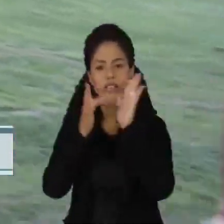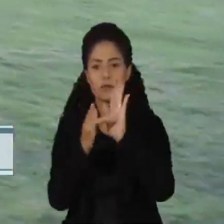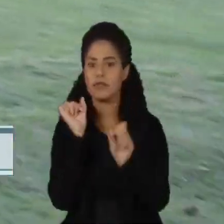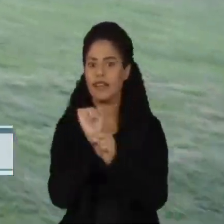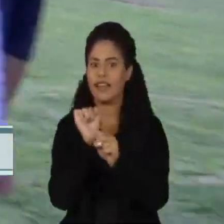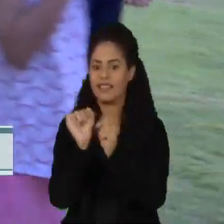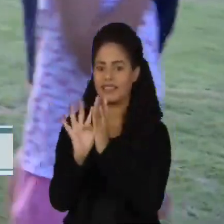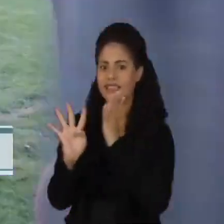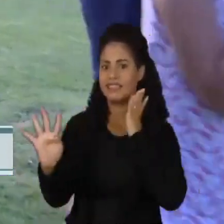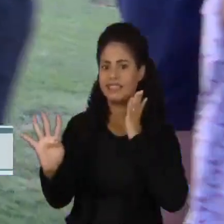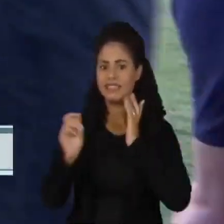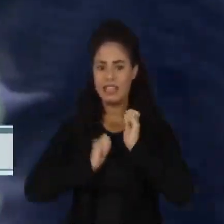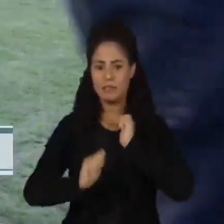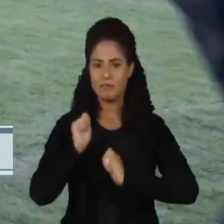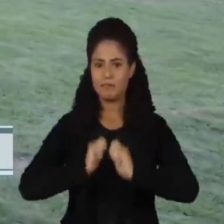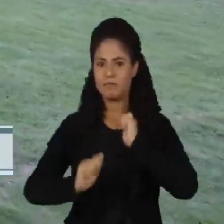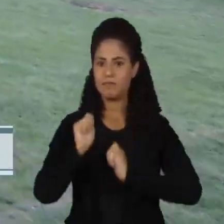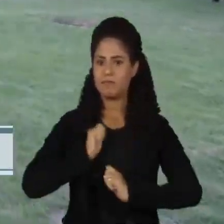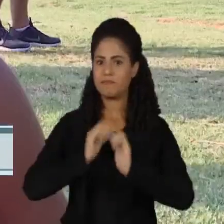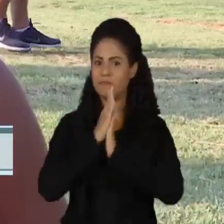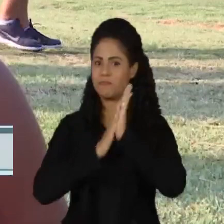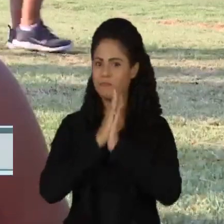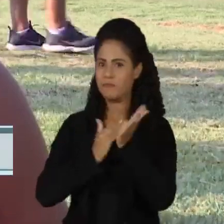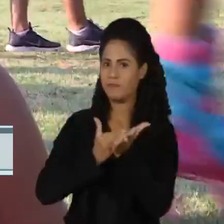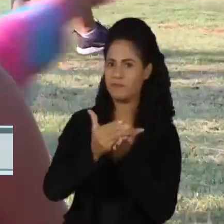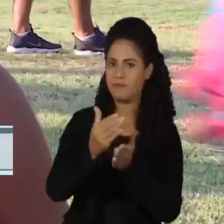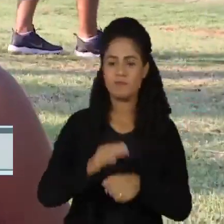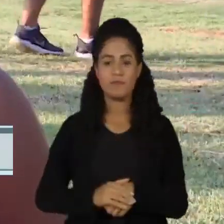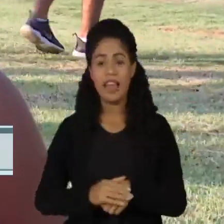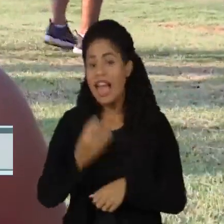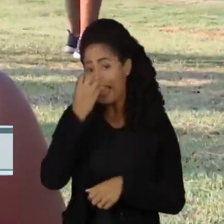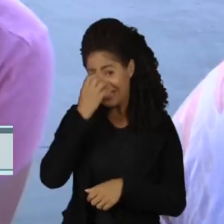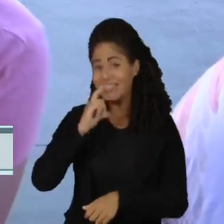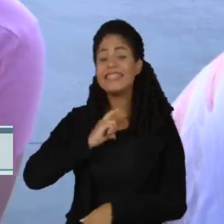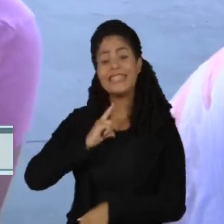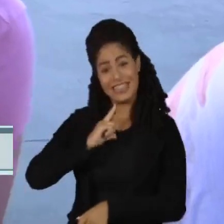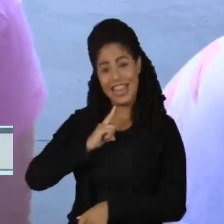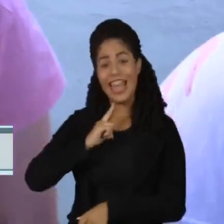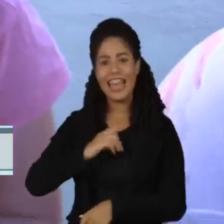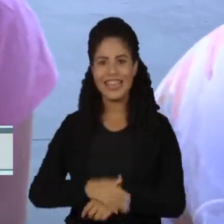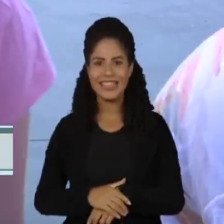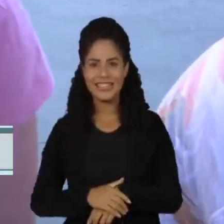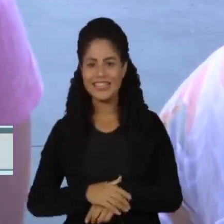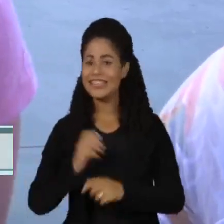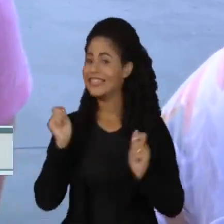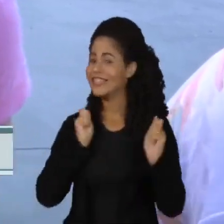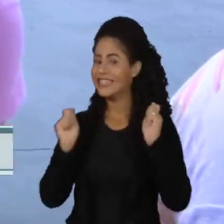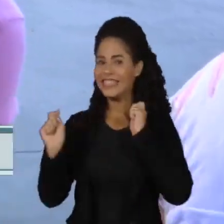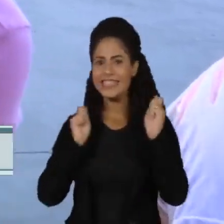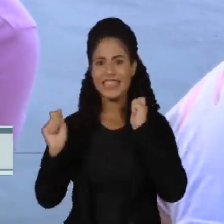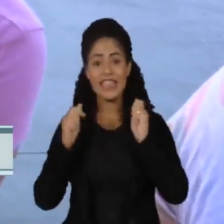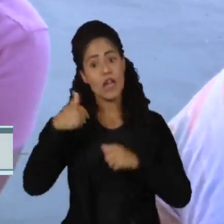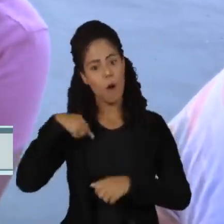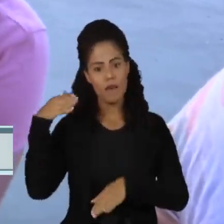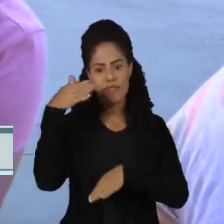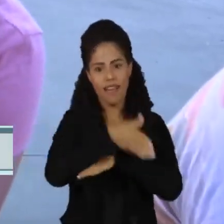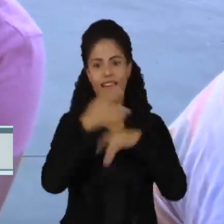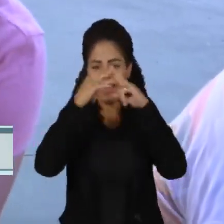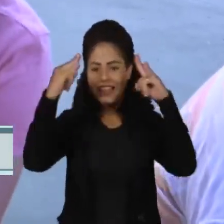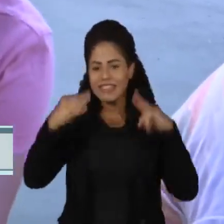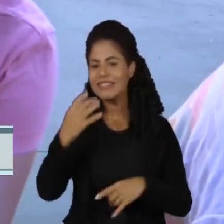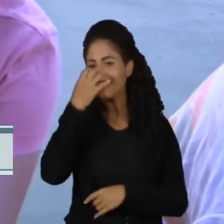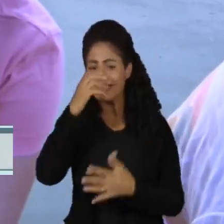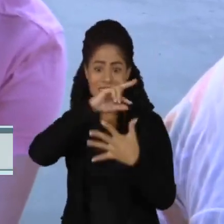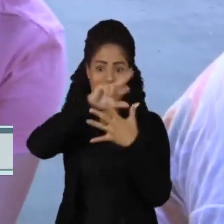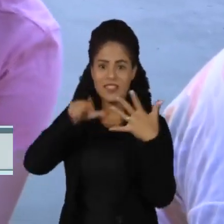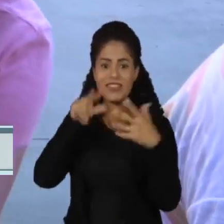aguarda ansioso o início do espetáculo. Tem palhaço aqui. Eu gosto de vir no circo porque tem várias coisas